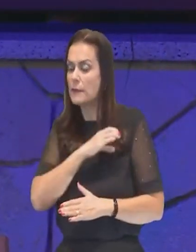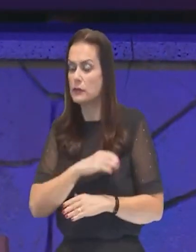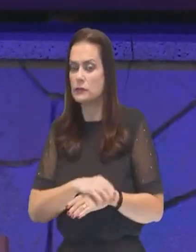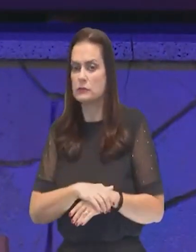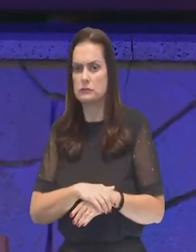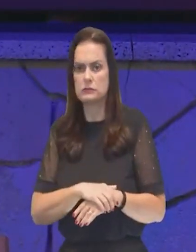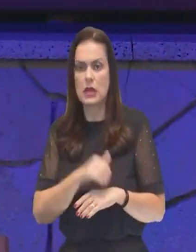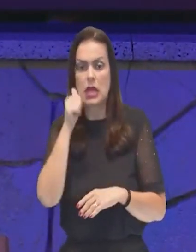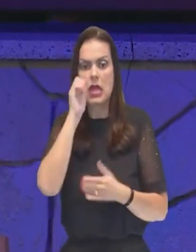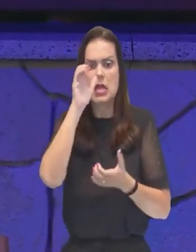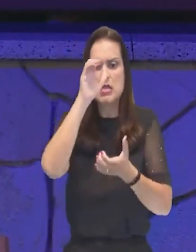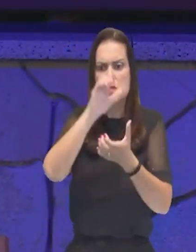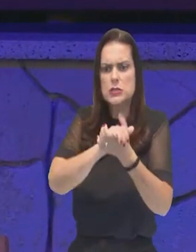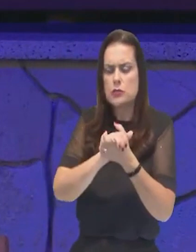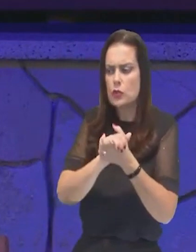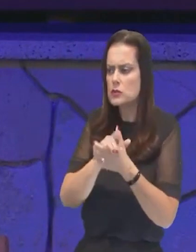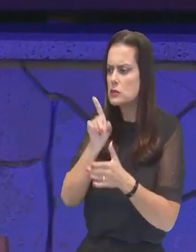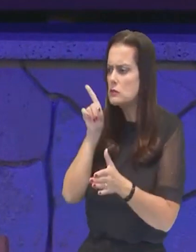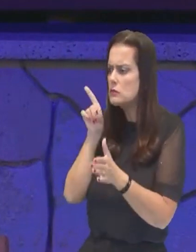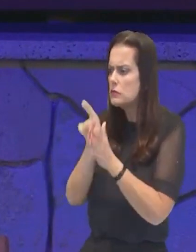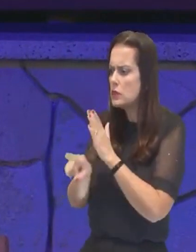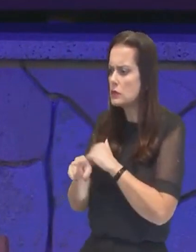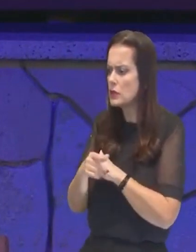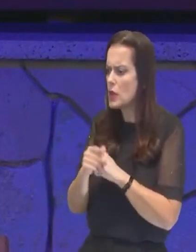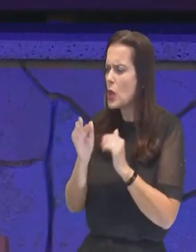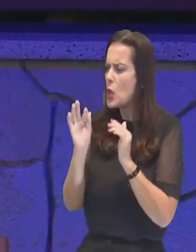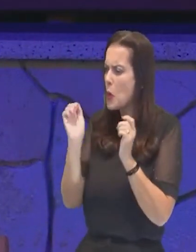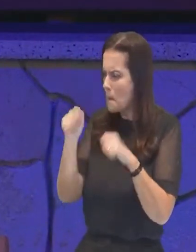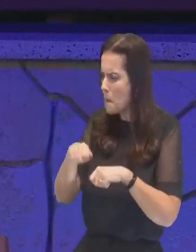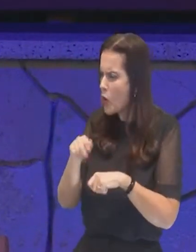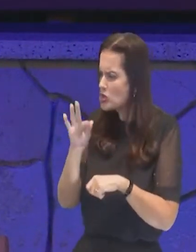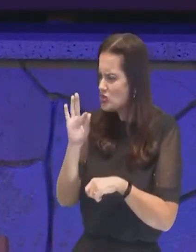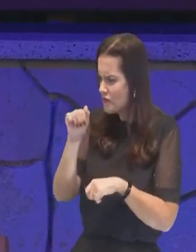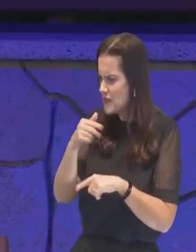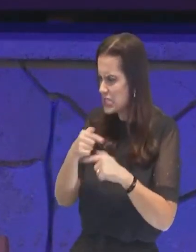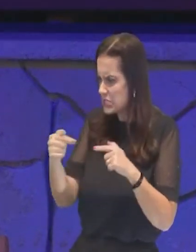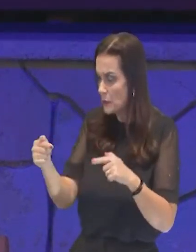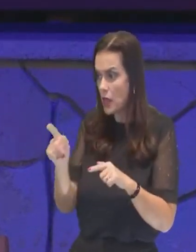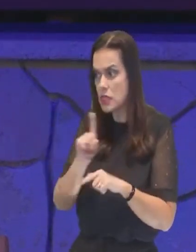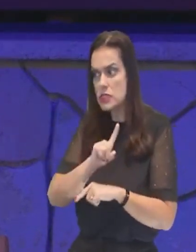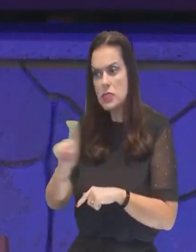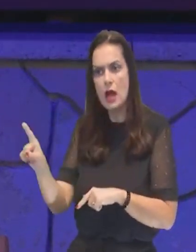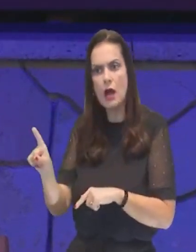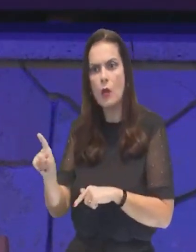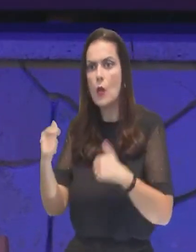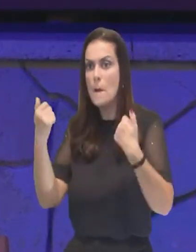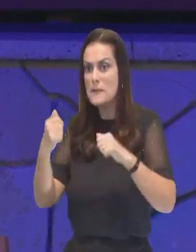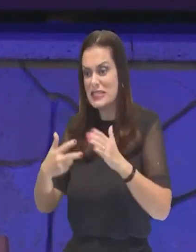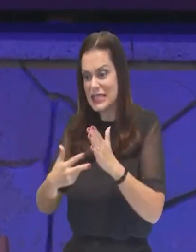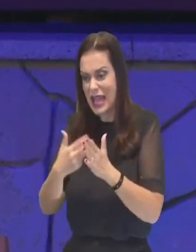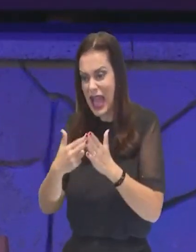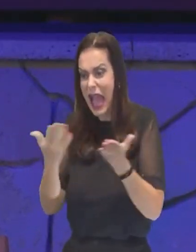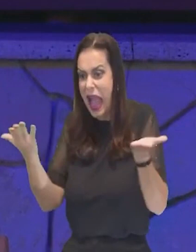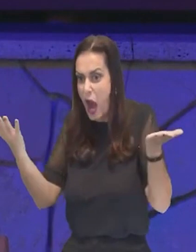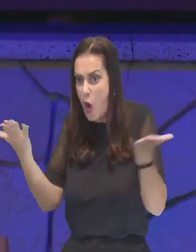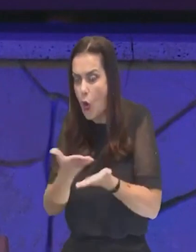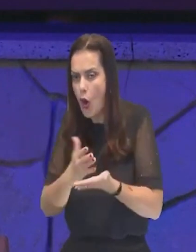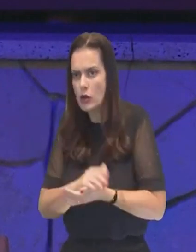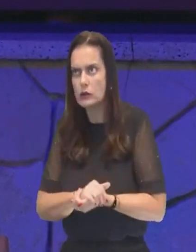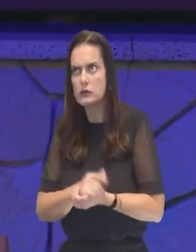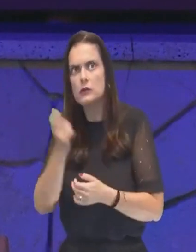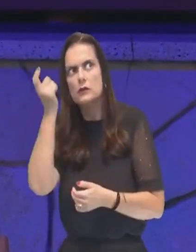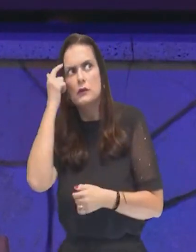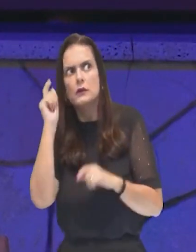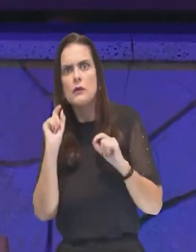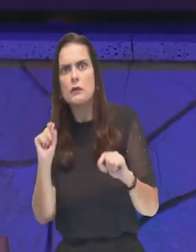Isane perguntou: doutor, pode ser no final da semana? Ele falou: não, isso é para fazer agora. Sabe o que eu pensei, meus